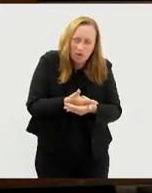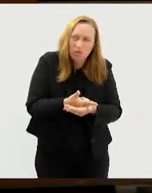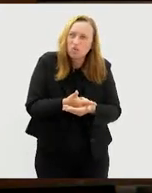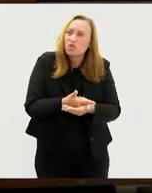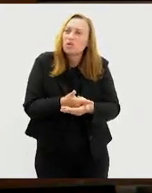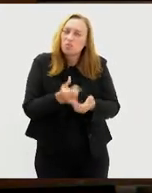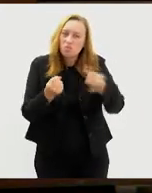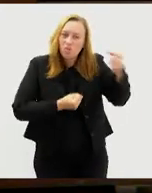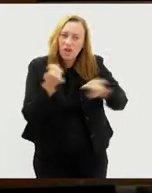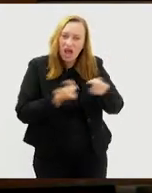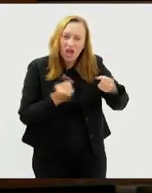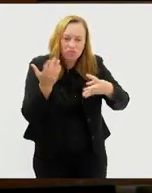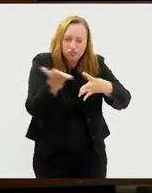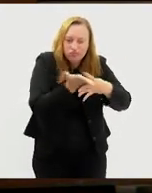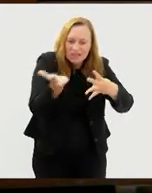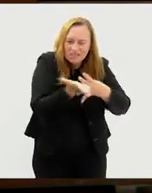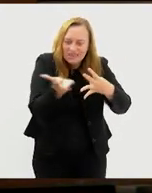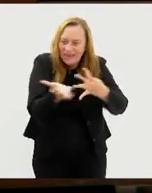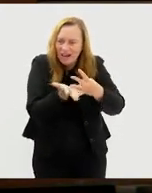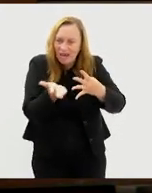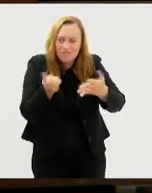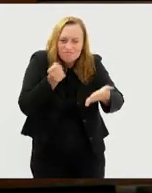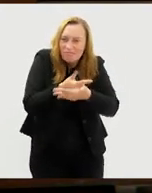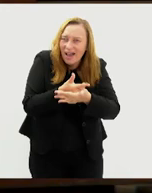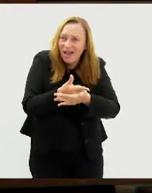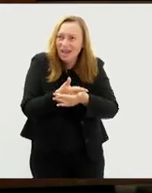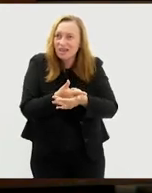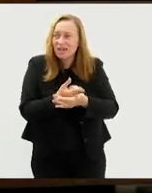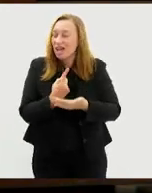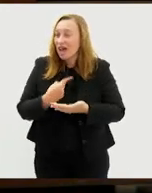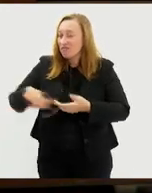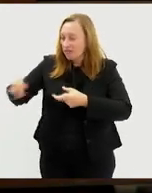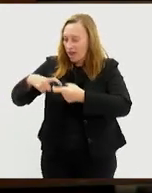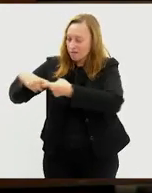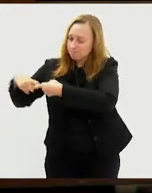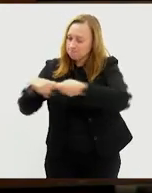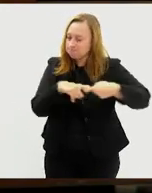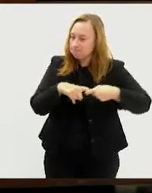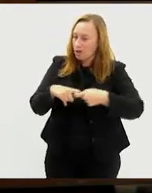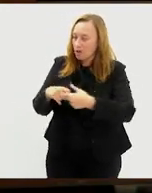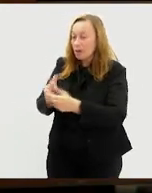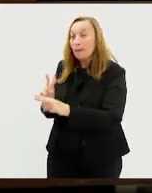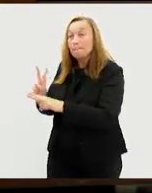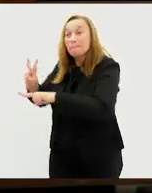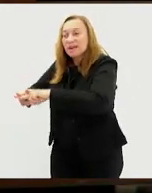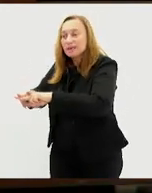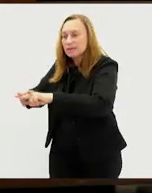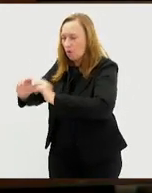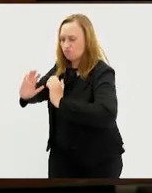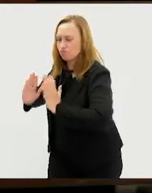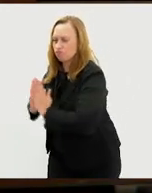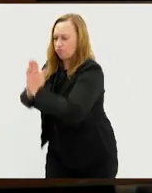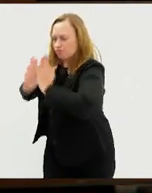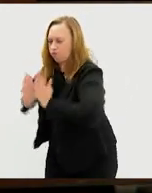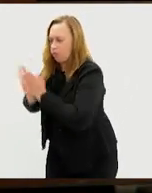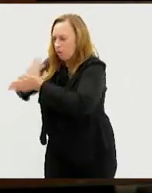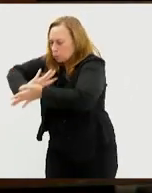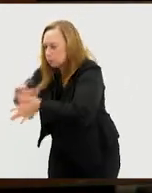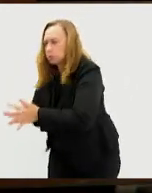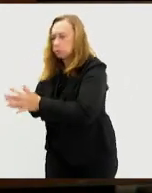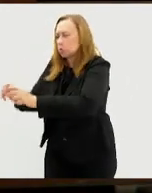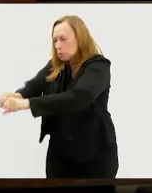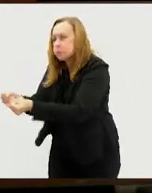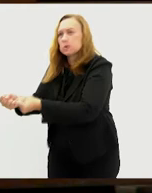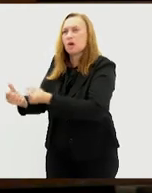presidente aí vai a máfia do rebo seus tentáculos apreende o veículo deteriora e depois destrói e